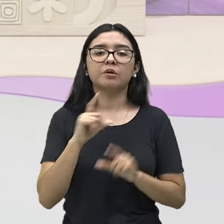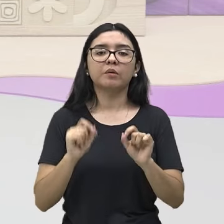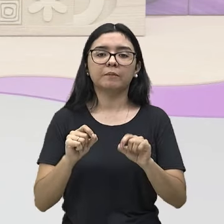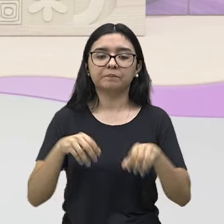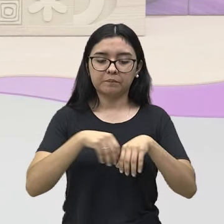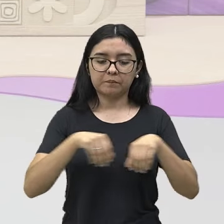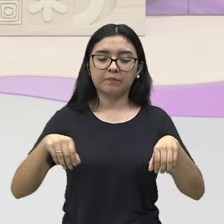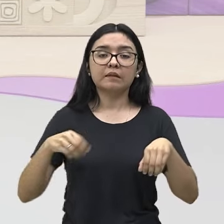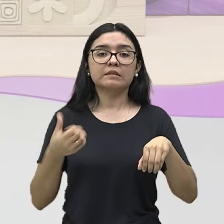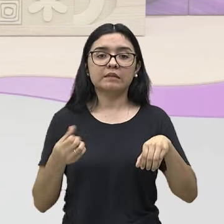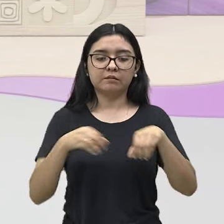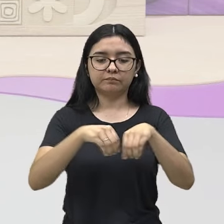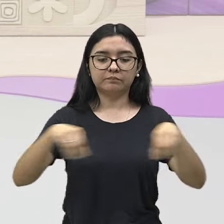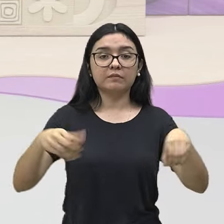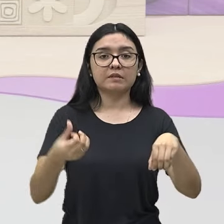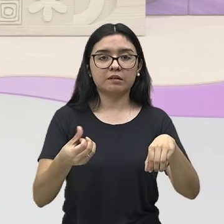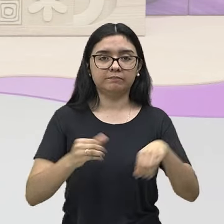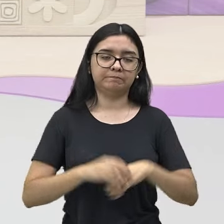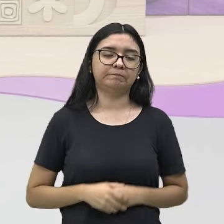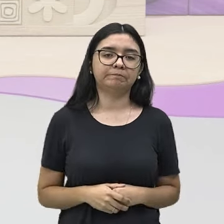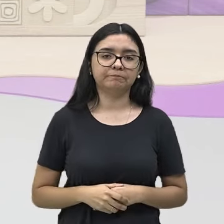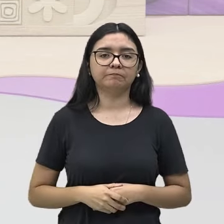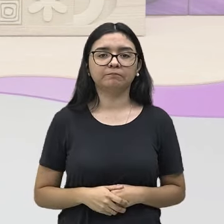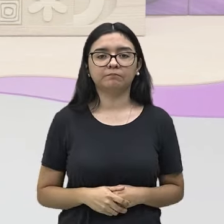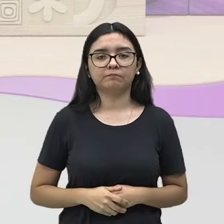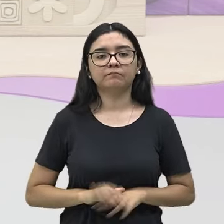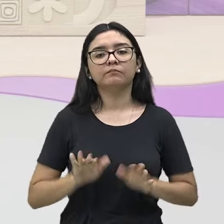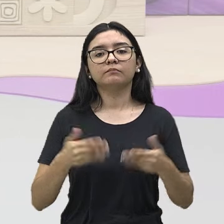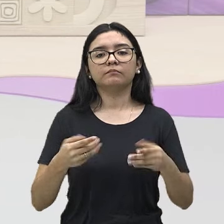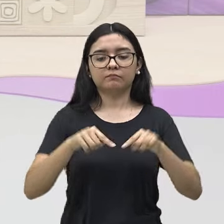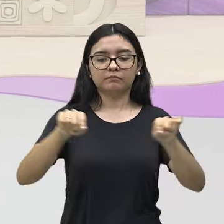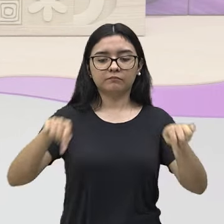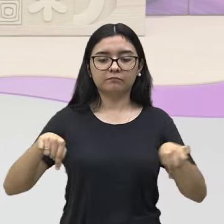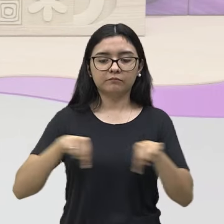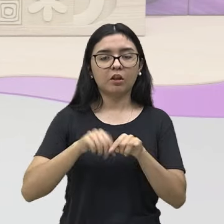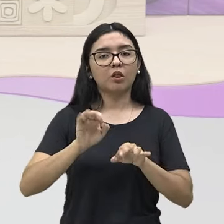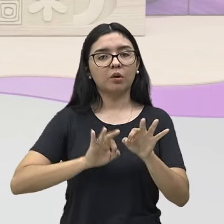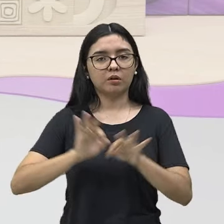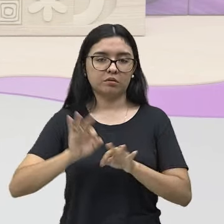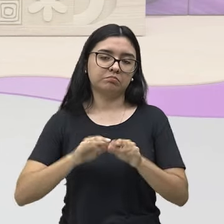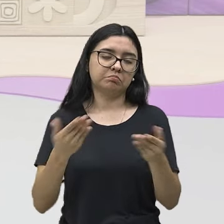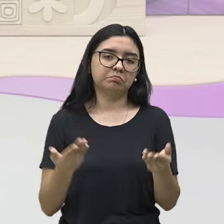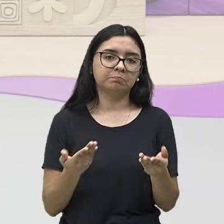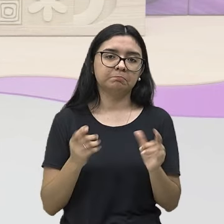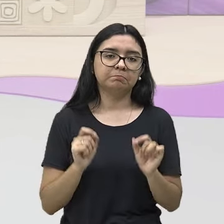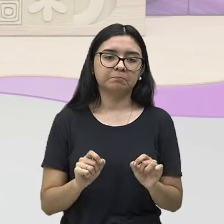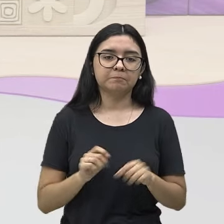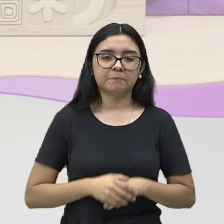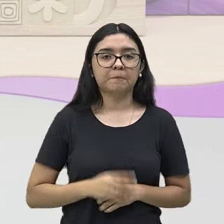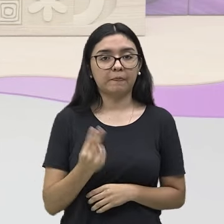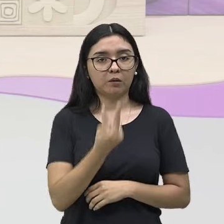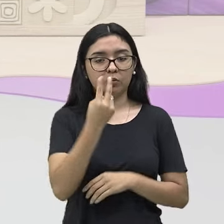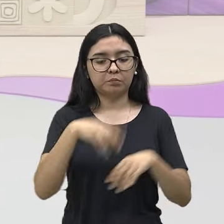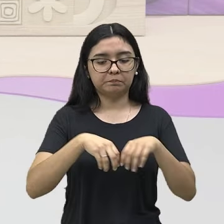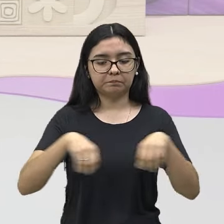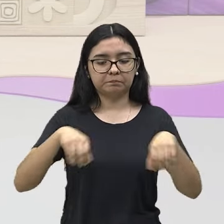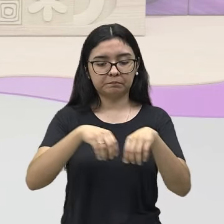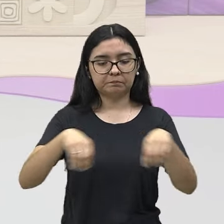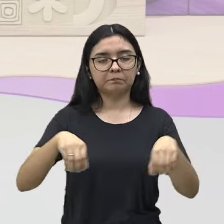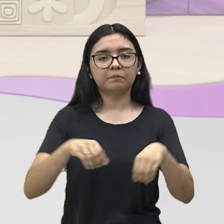6 ovos. Tudo bem? E aí a caixa, né, que ele está organizando, ficaria aí com 2 fileiras, onde cada